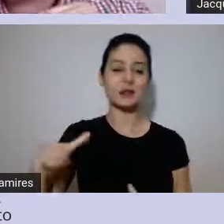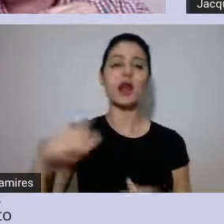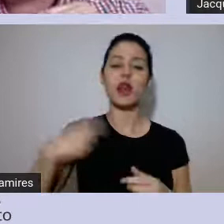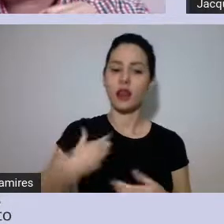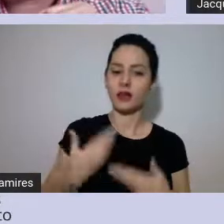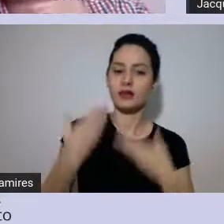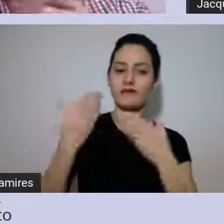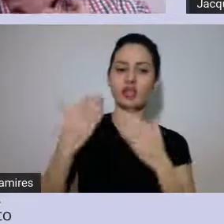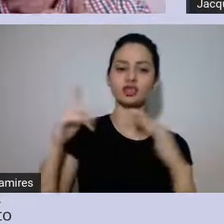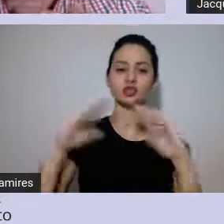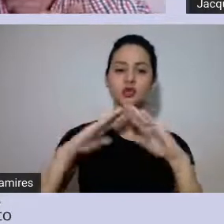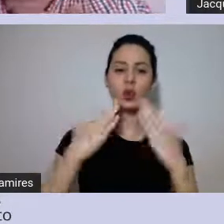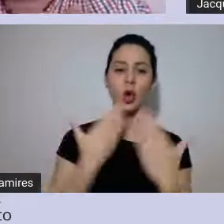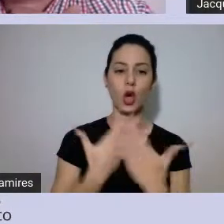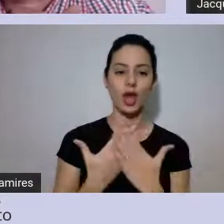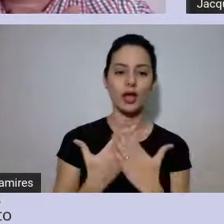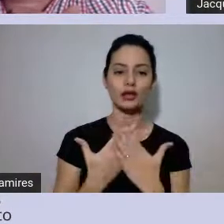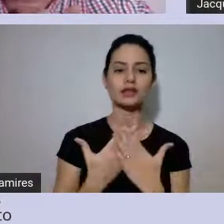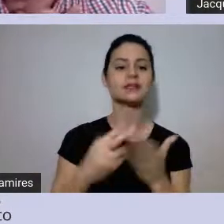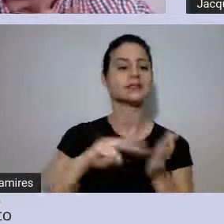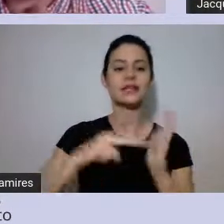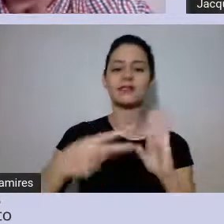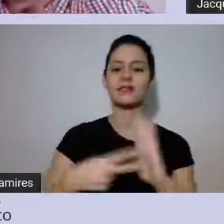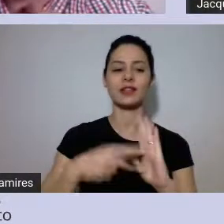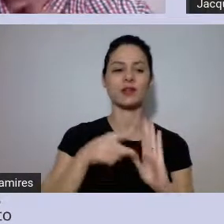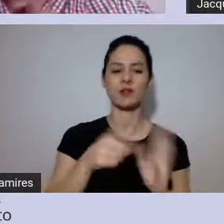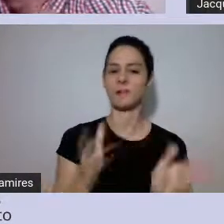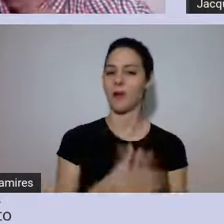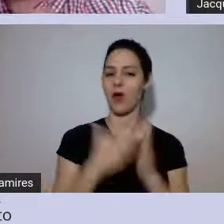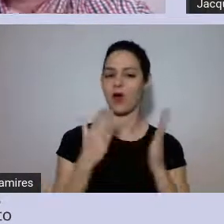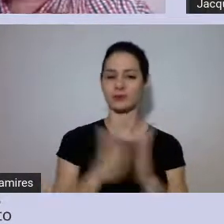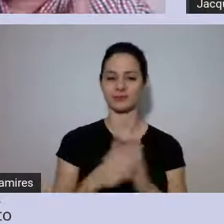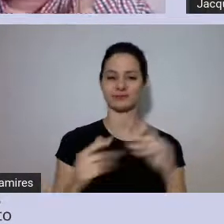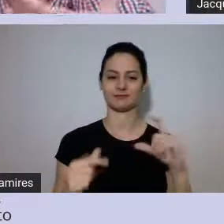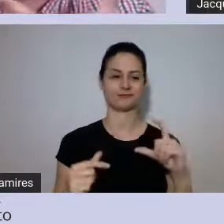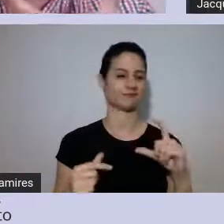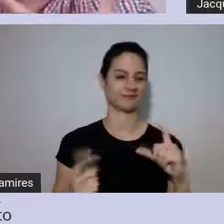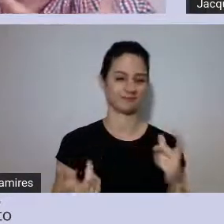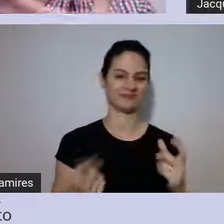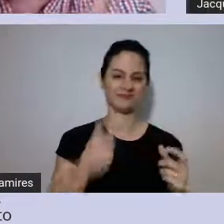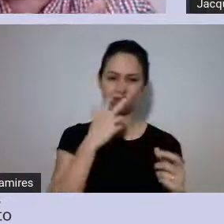a escola e isso era um significado de pobreza, que